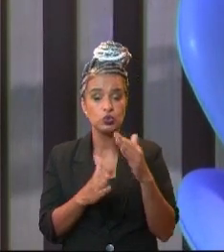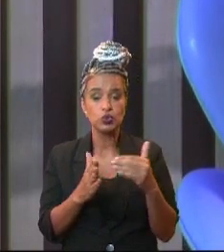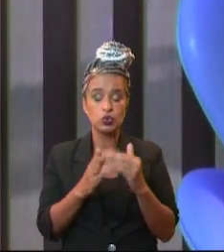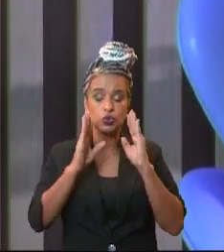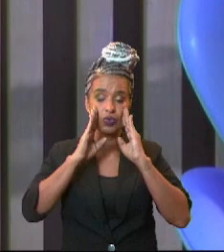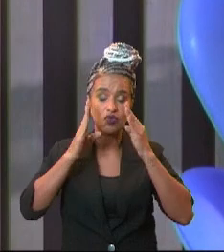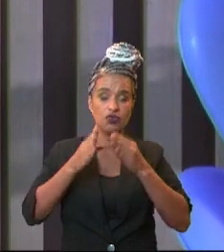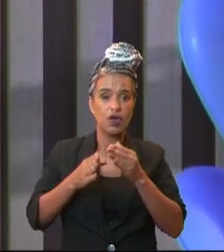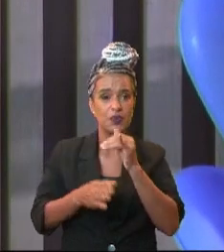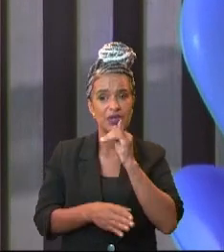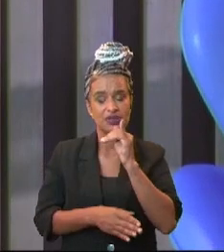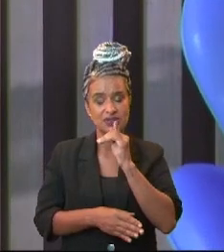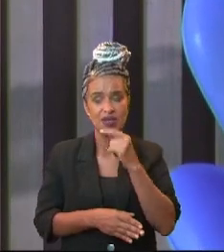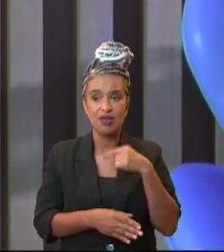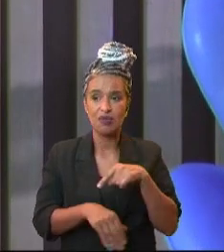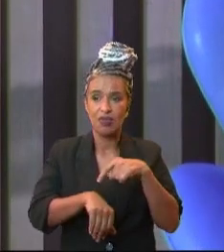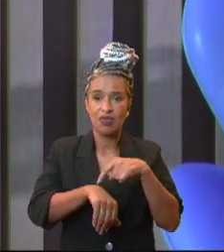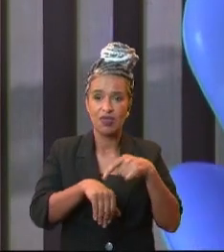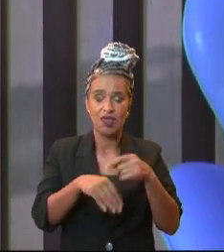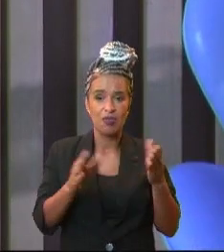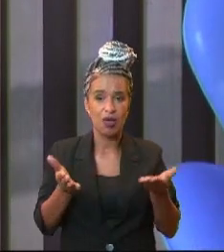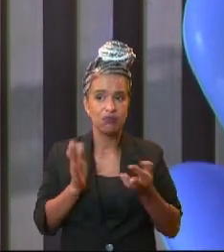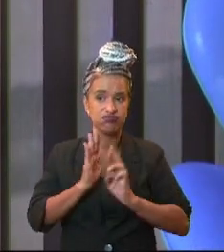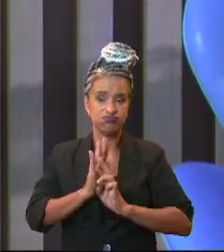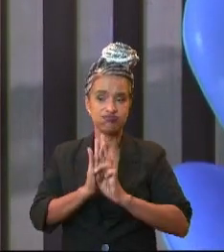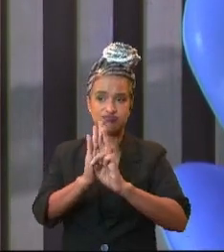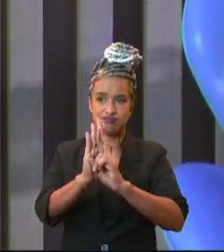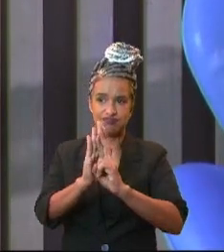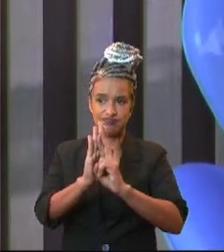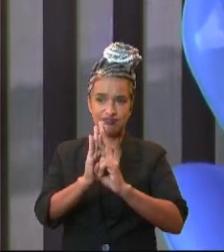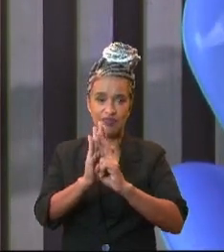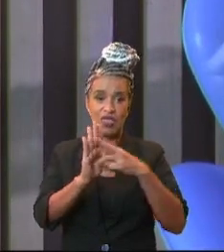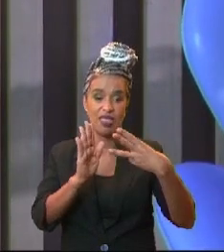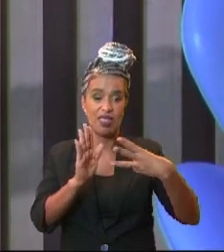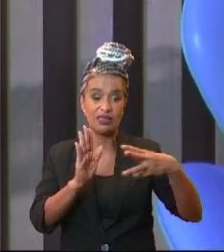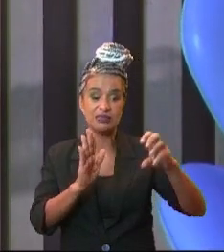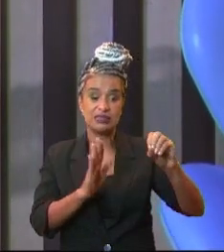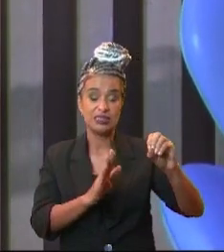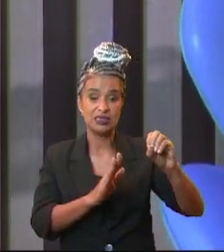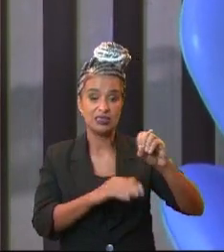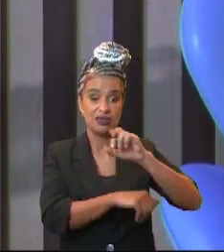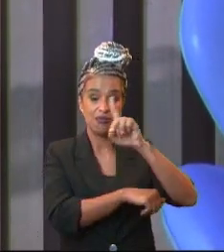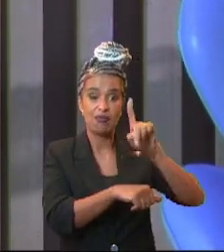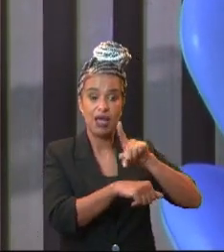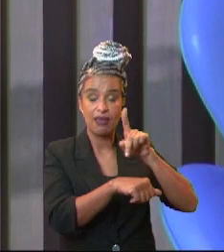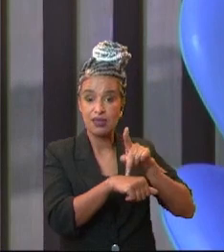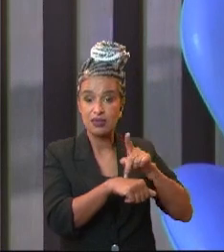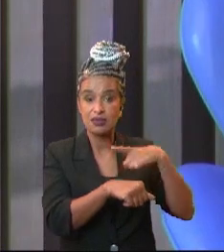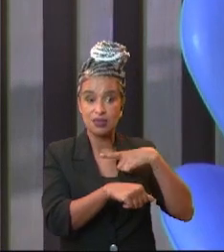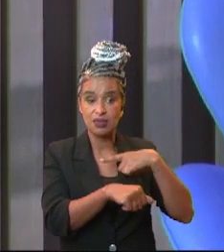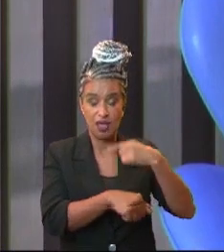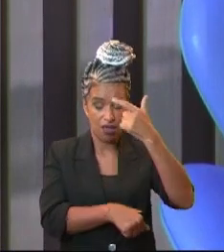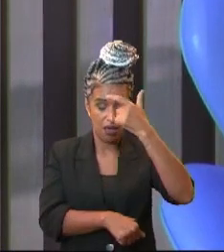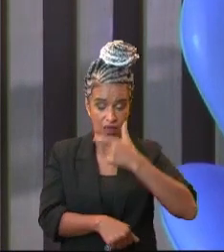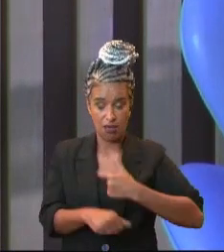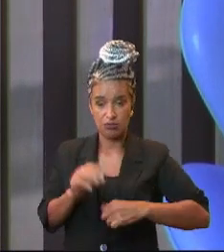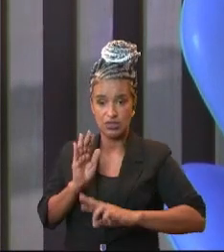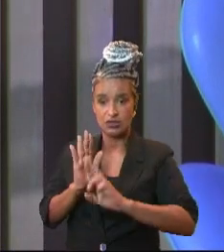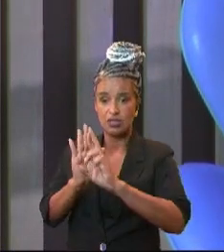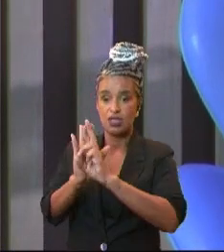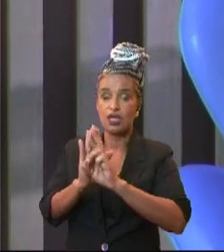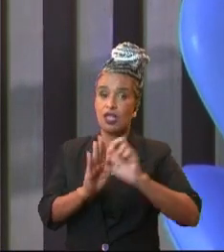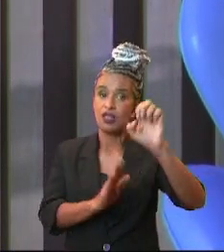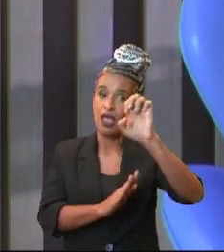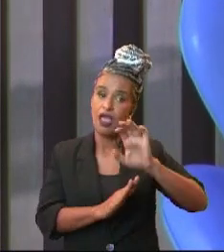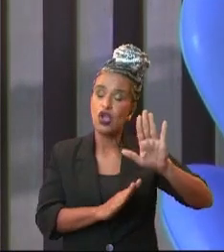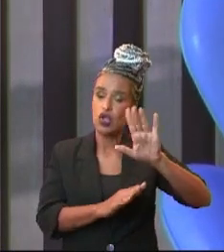nós estamos agora, mais uma vez, eu estou representando os 30 países da América do Norte e da Europa, o ponto de